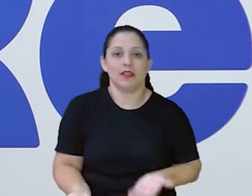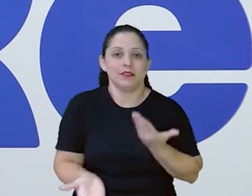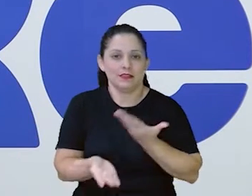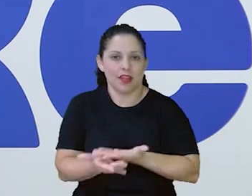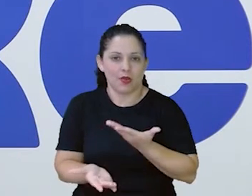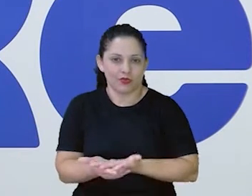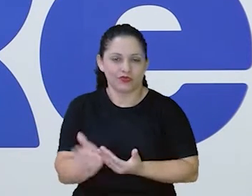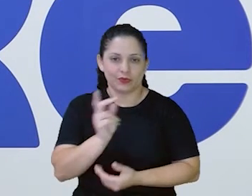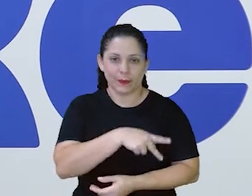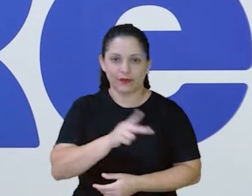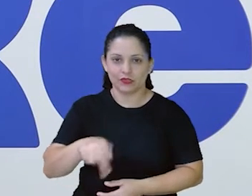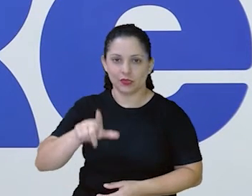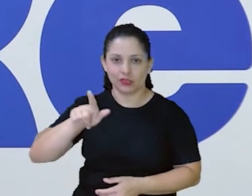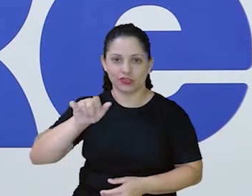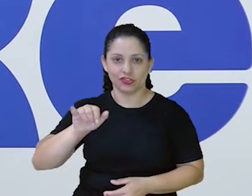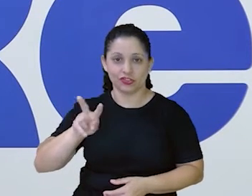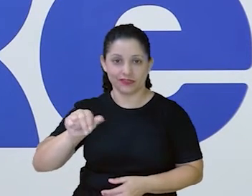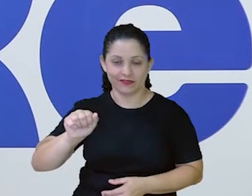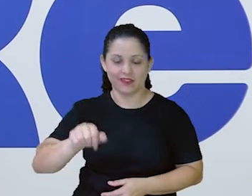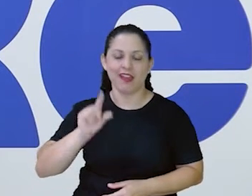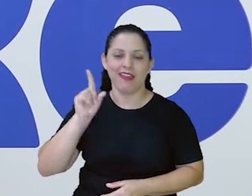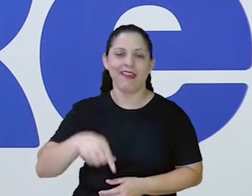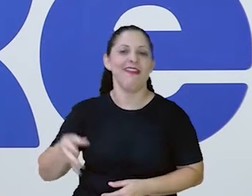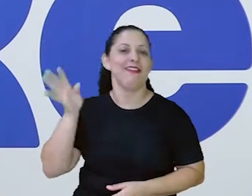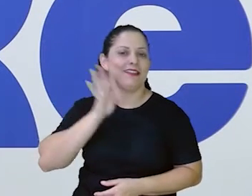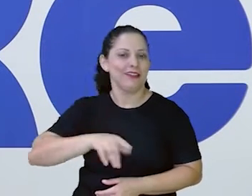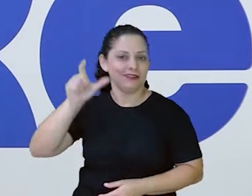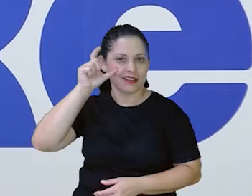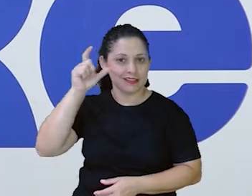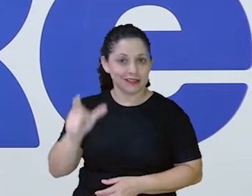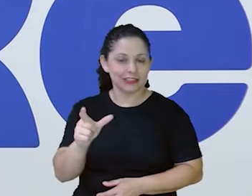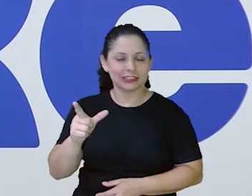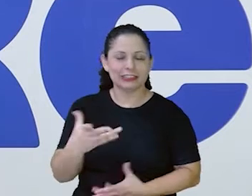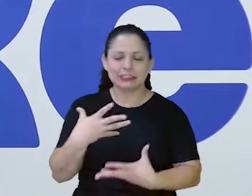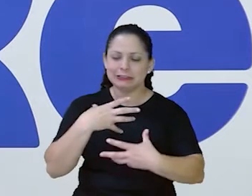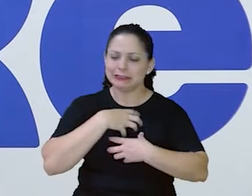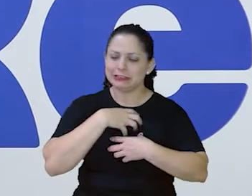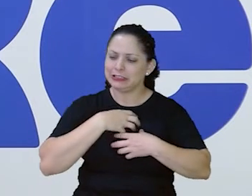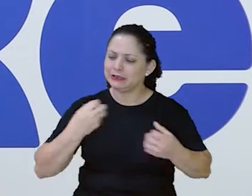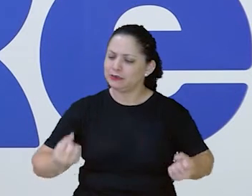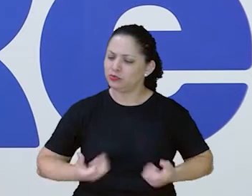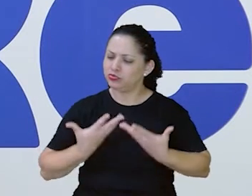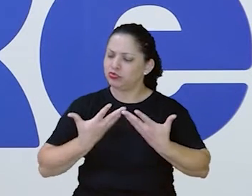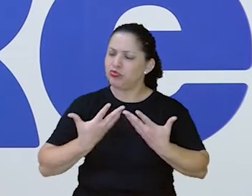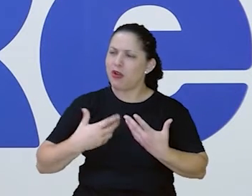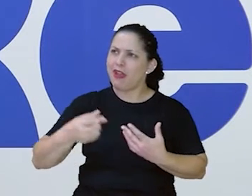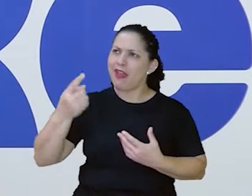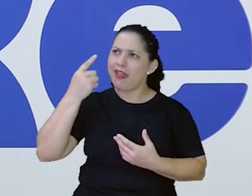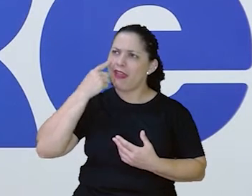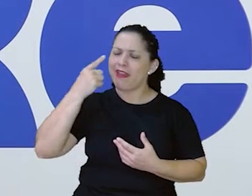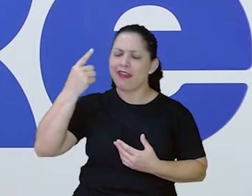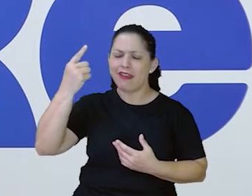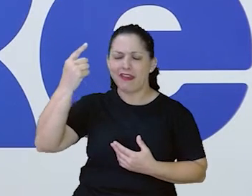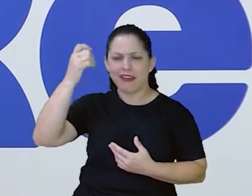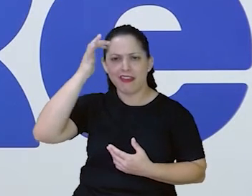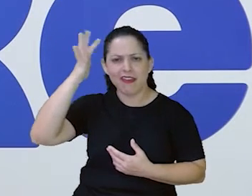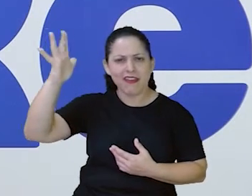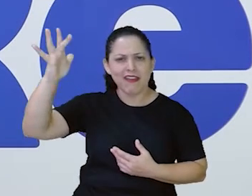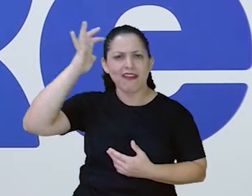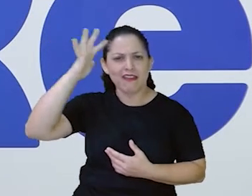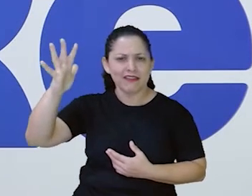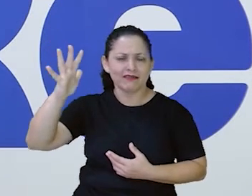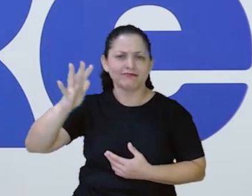professor Givanilson são interessantes, né? Porque isso traz a gente para uma realidade que é muito